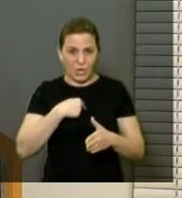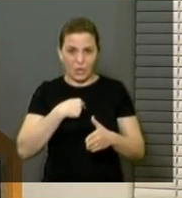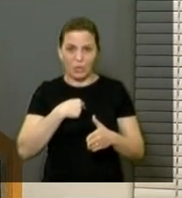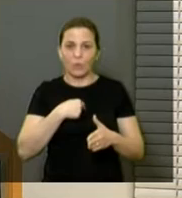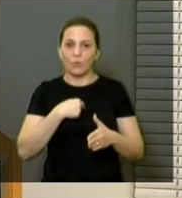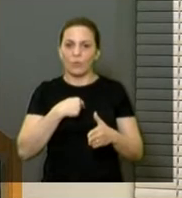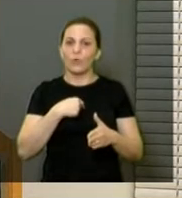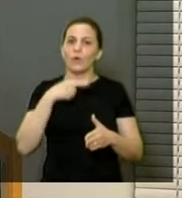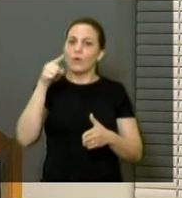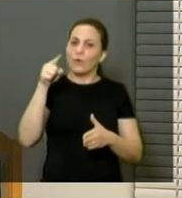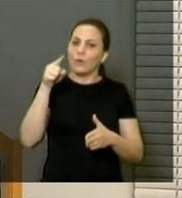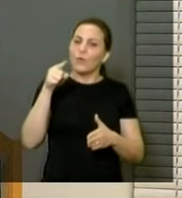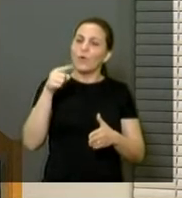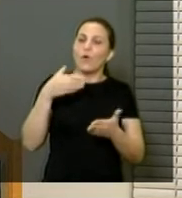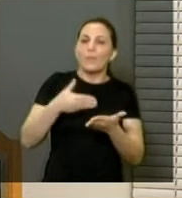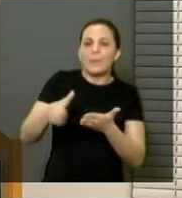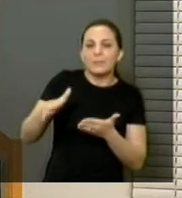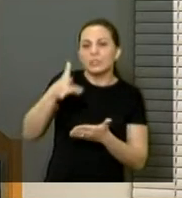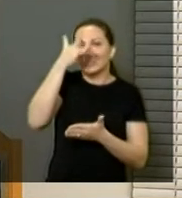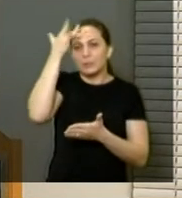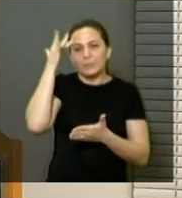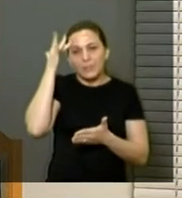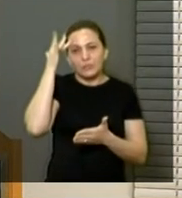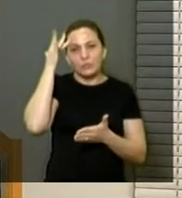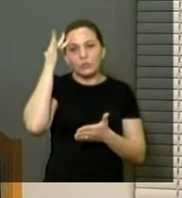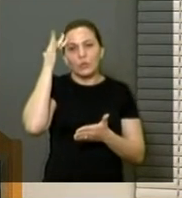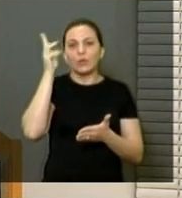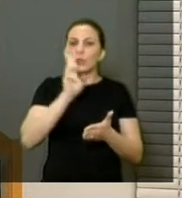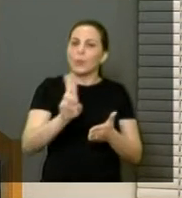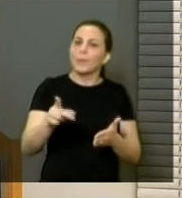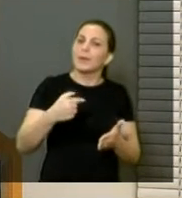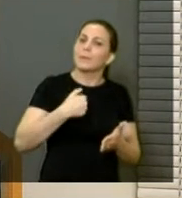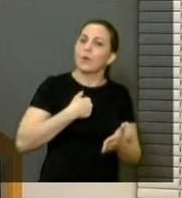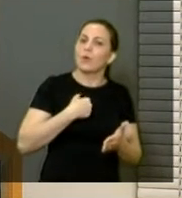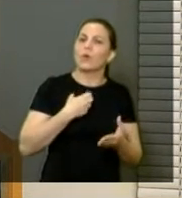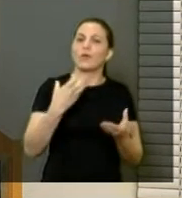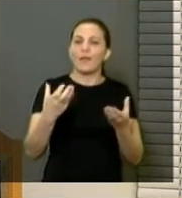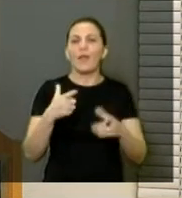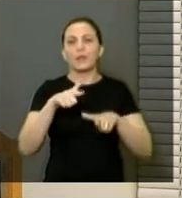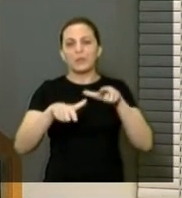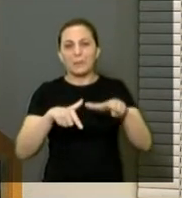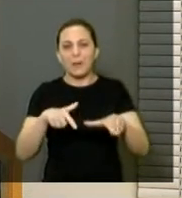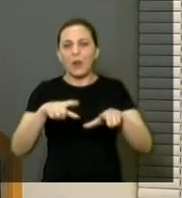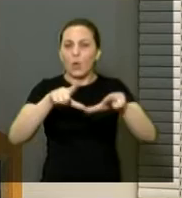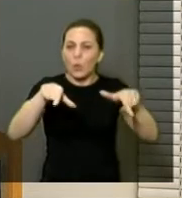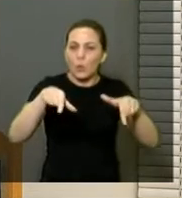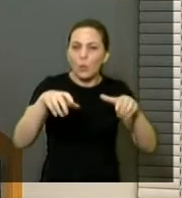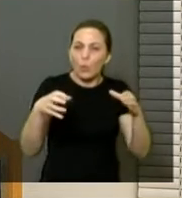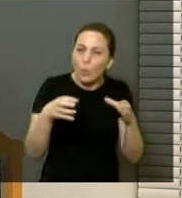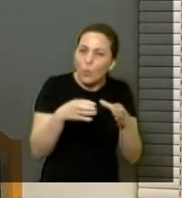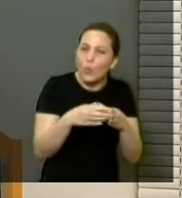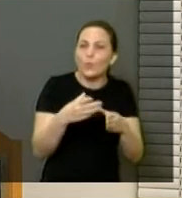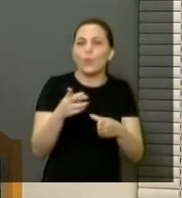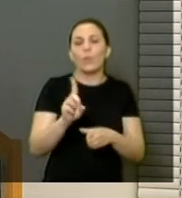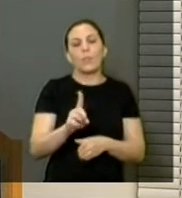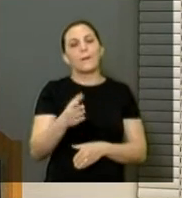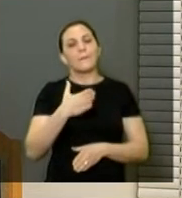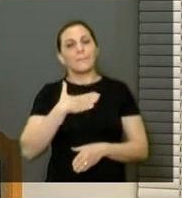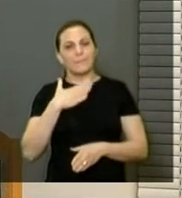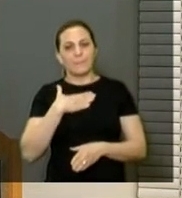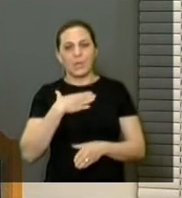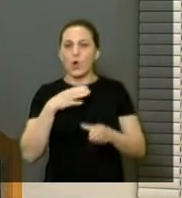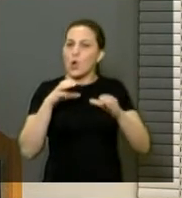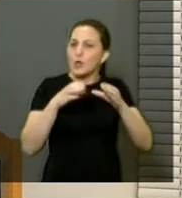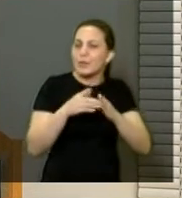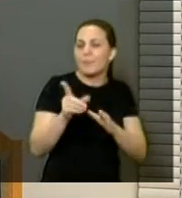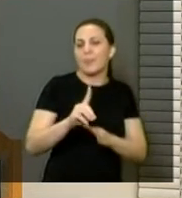nome isso deveria ter sido feito como é que querem que eu trabalhe com uma equipe que não é minha nenhum de vocês trabalharia com uma